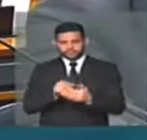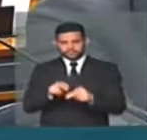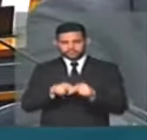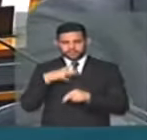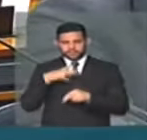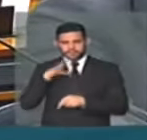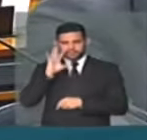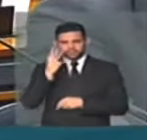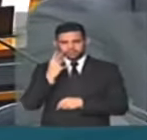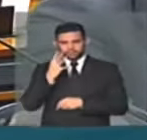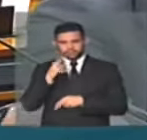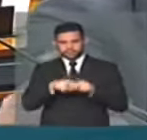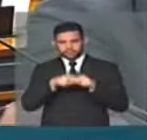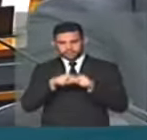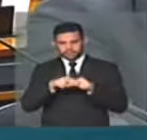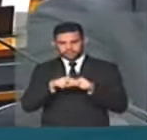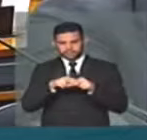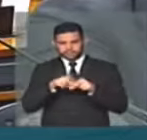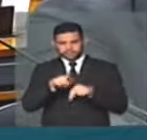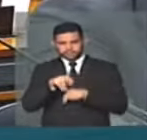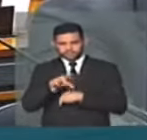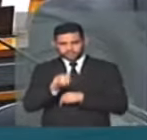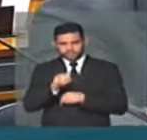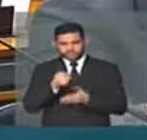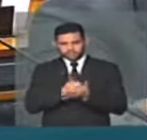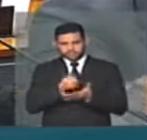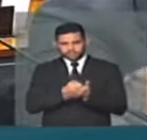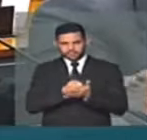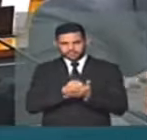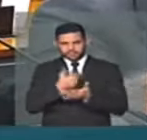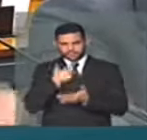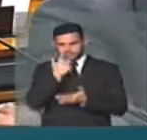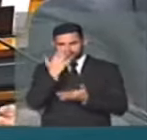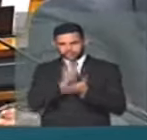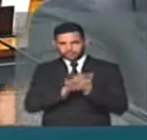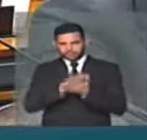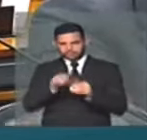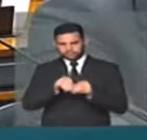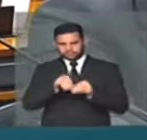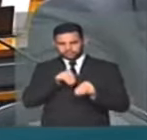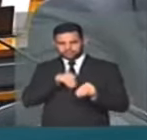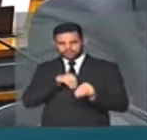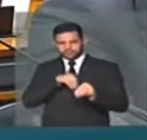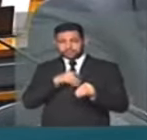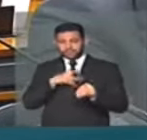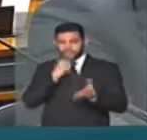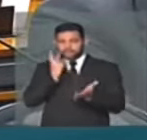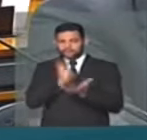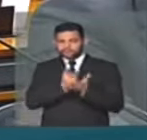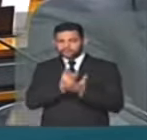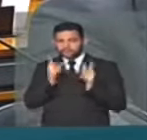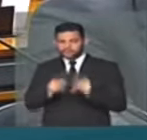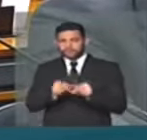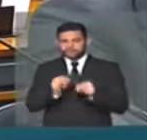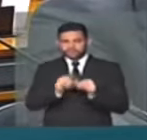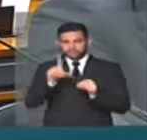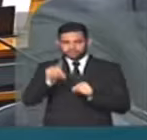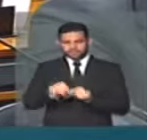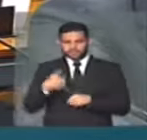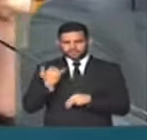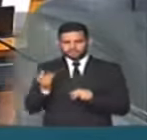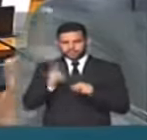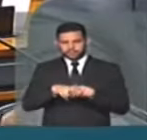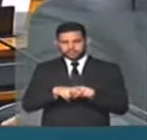por essas decisões. Isso aí, a classe média que sustenta achando que isso não tem nada a ver com ela, tem a ver muito com ela na medida da